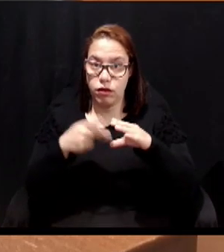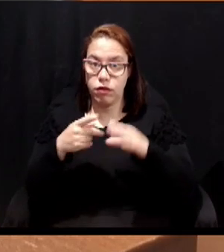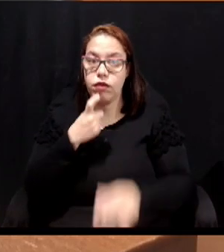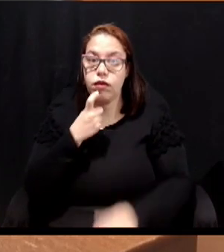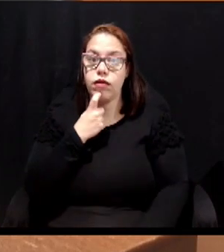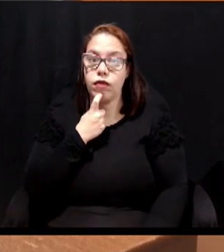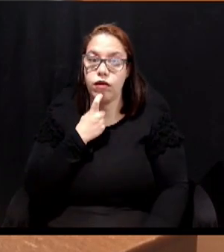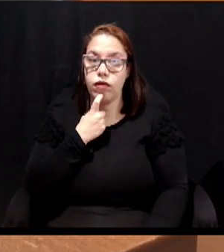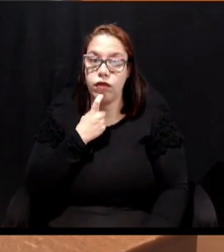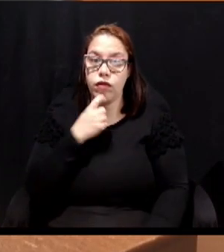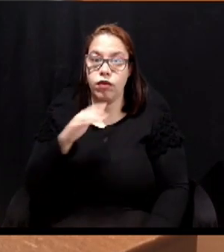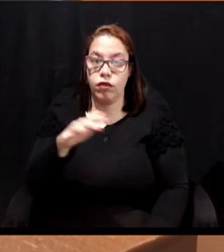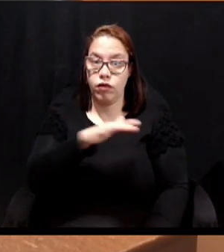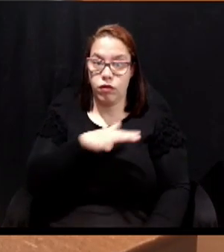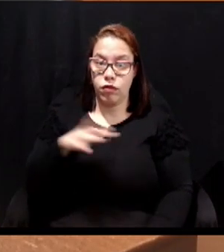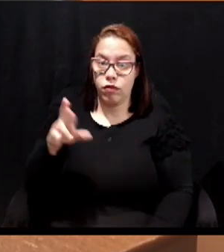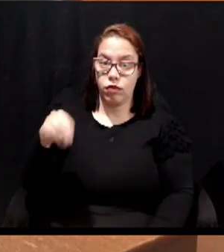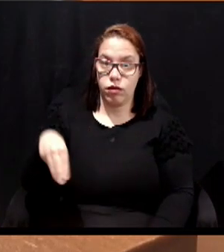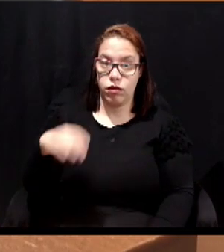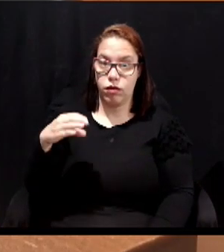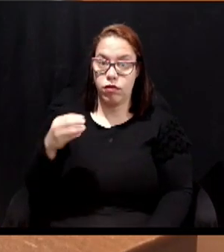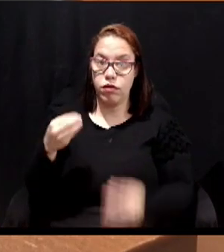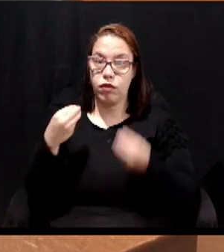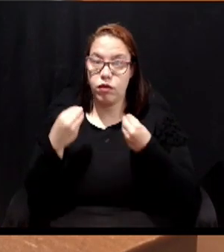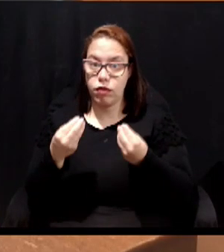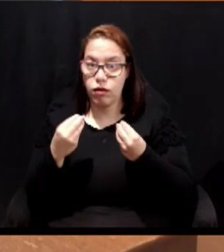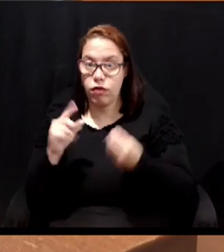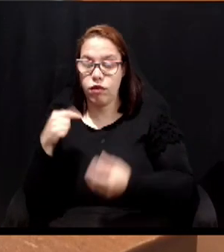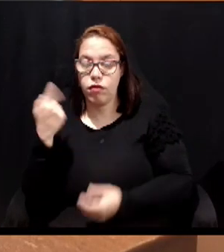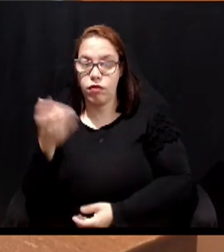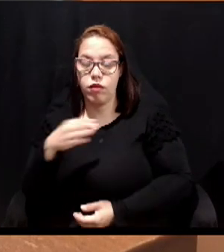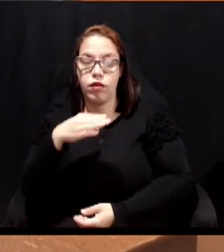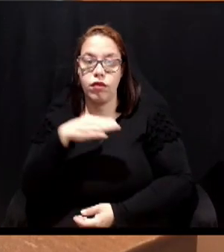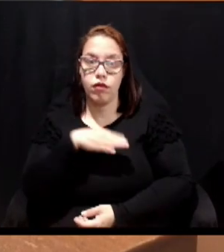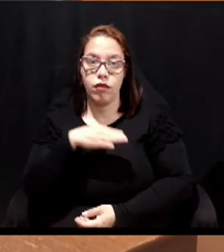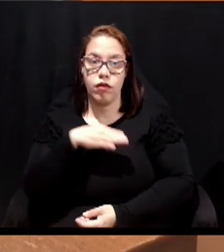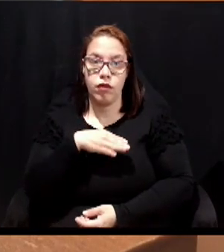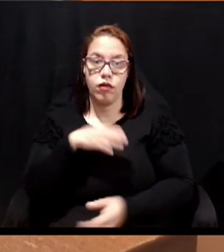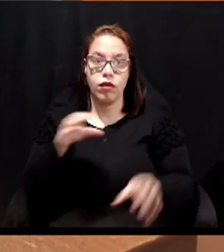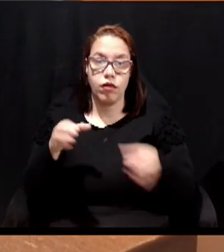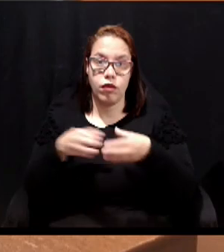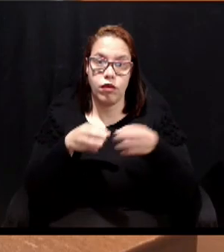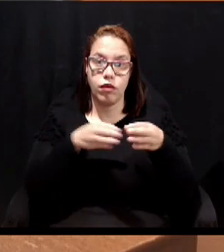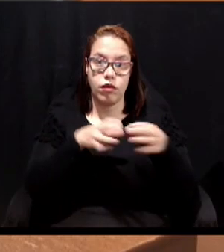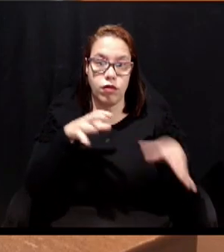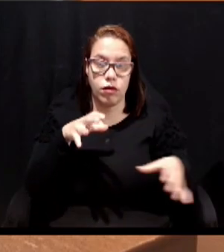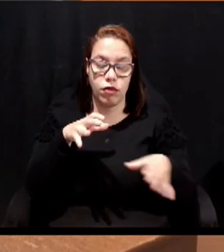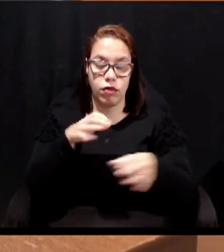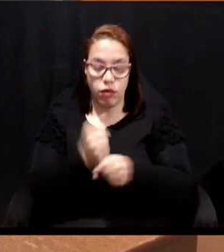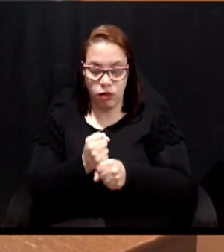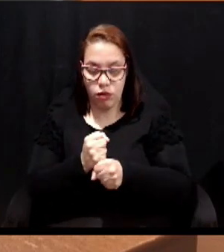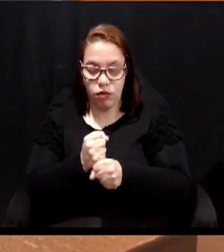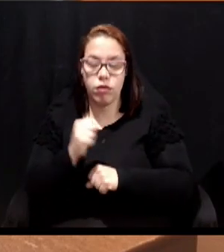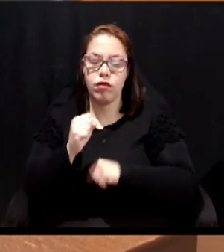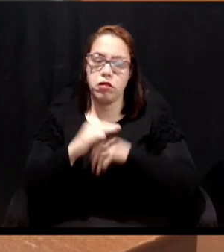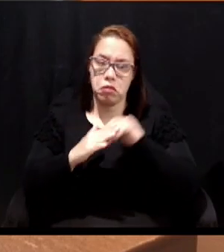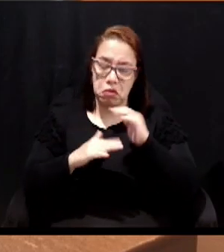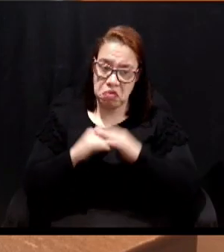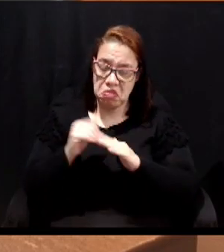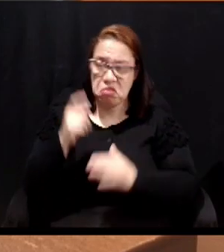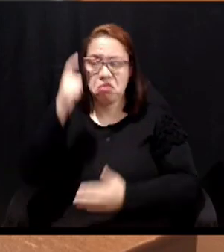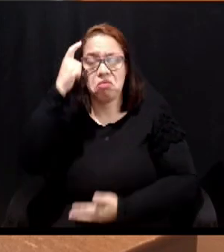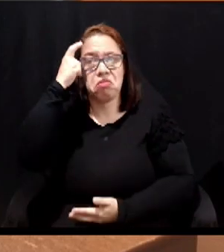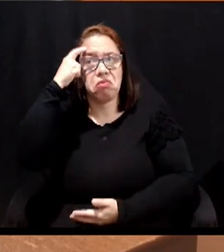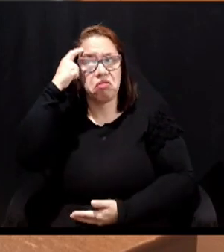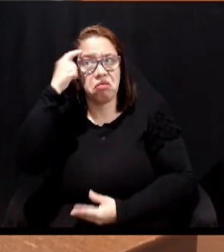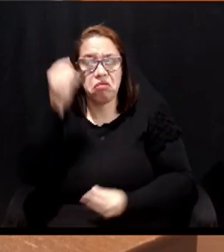região. Como que outras cidades que também têm a comissão podem se somar, né, e fazer uma atividade, pensar em como levar e